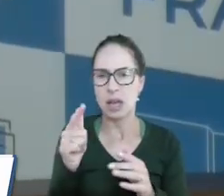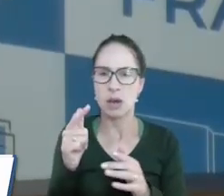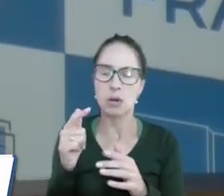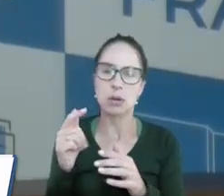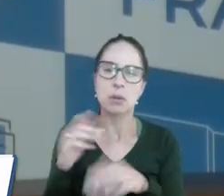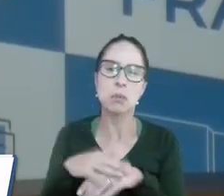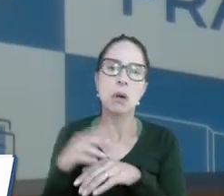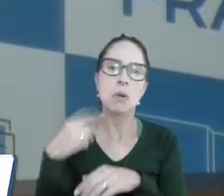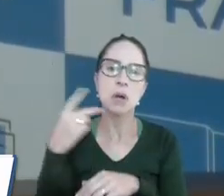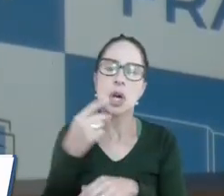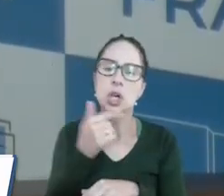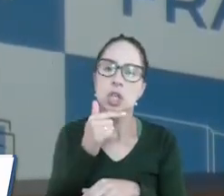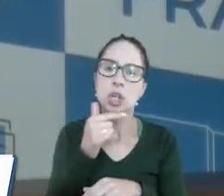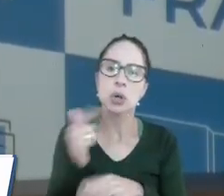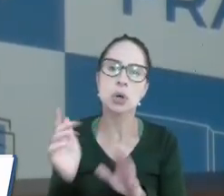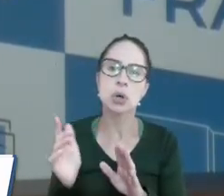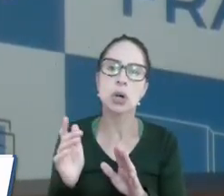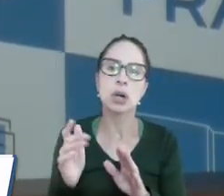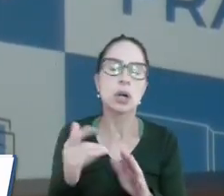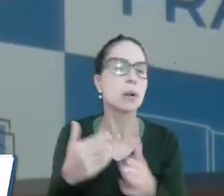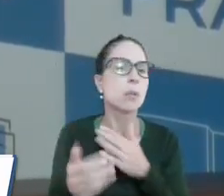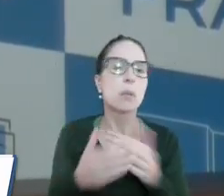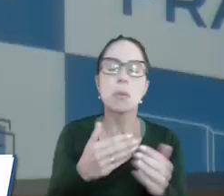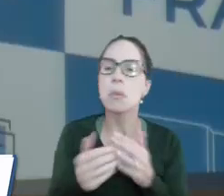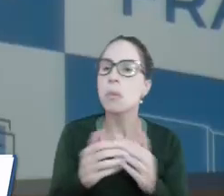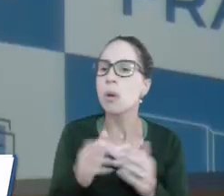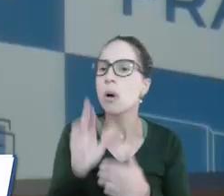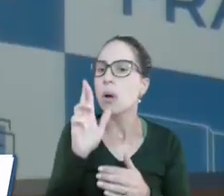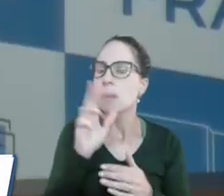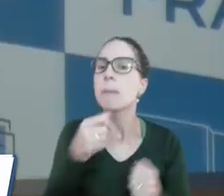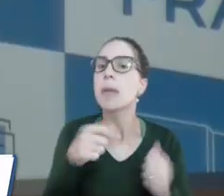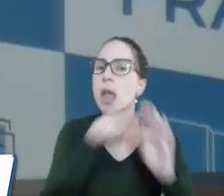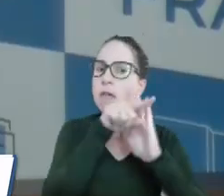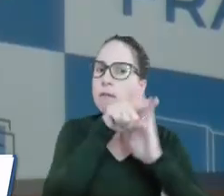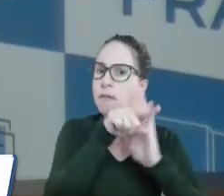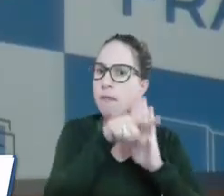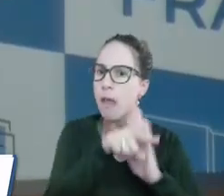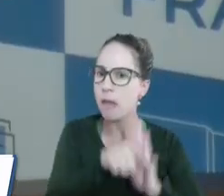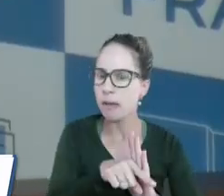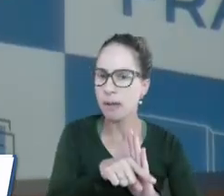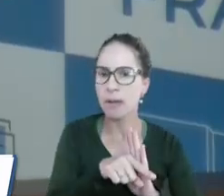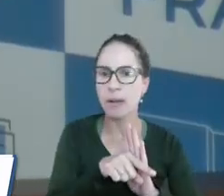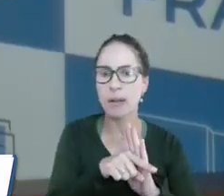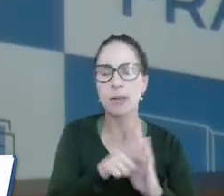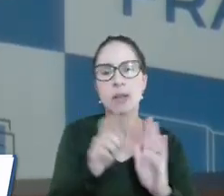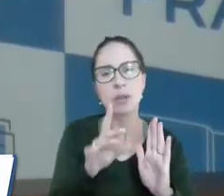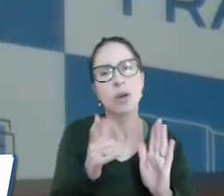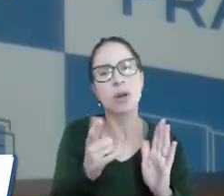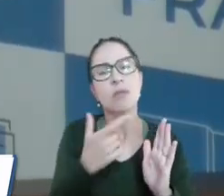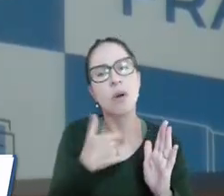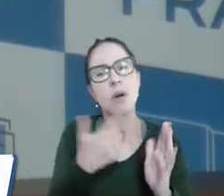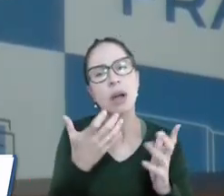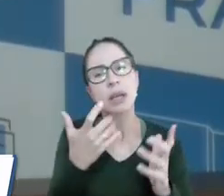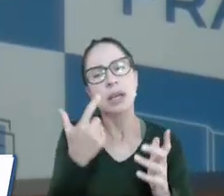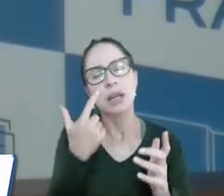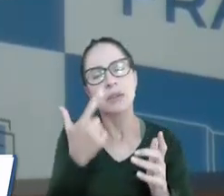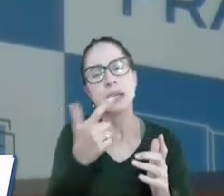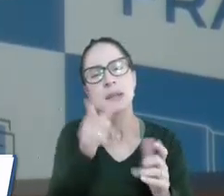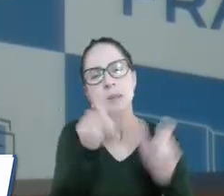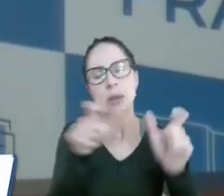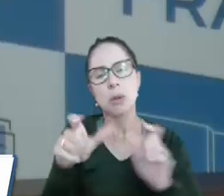Gilson. Doa a quem doer. Tem que investigar. Eu só esperava de ver esses